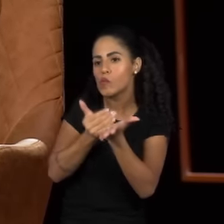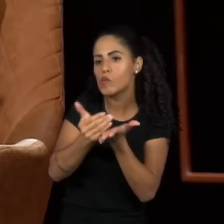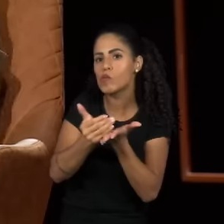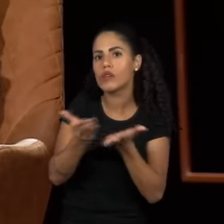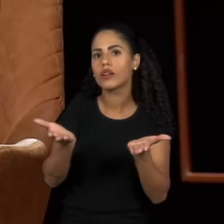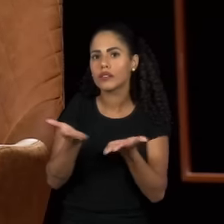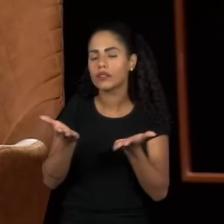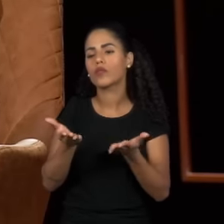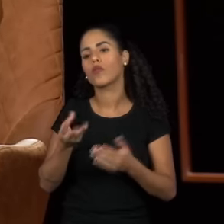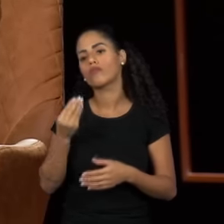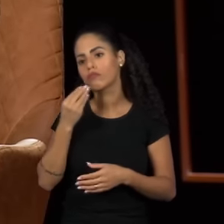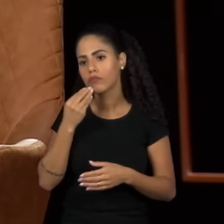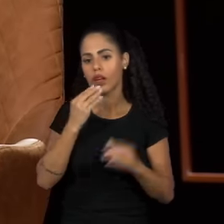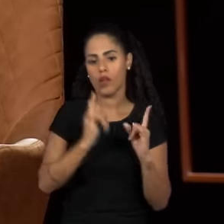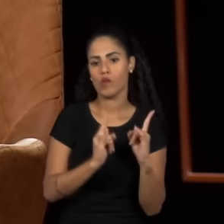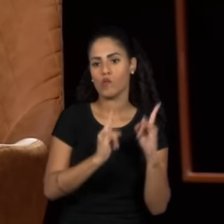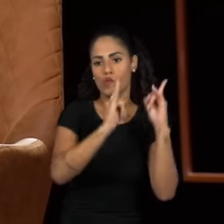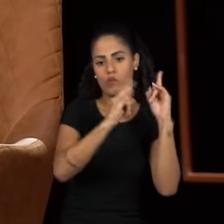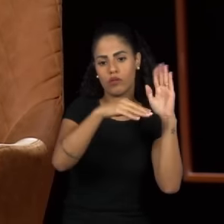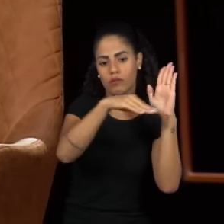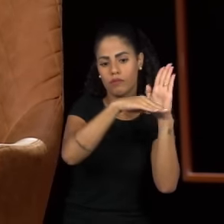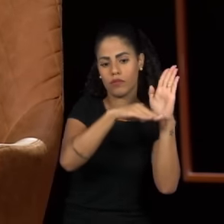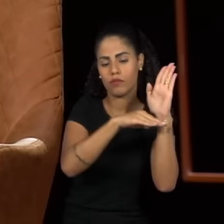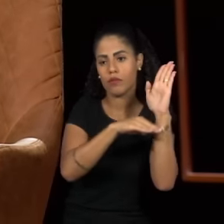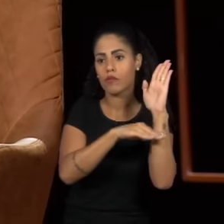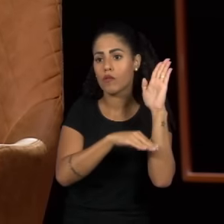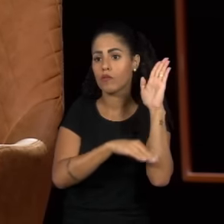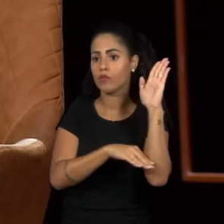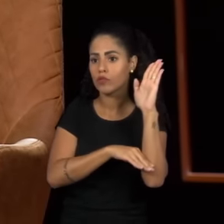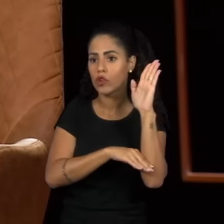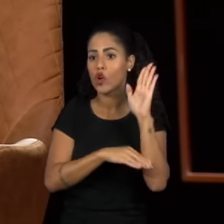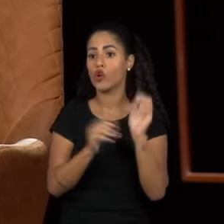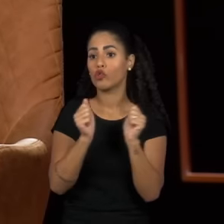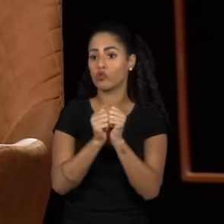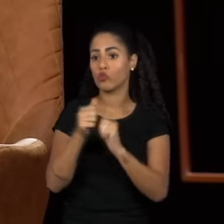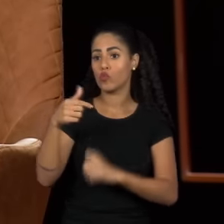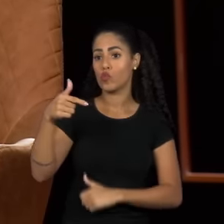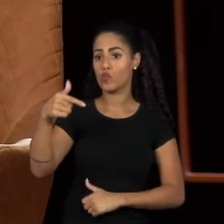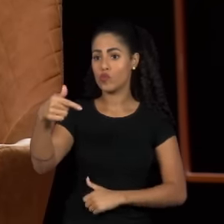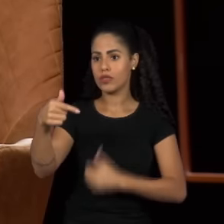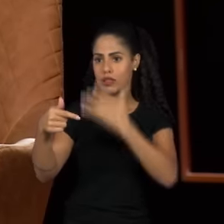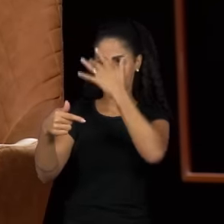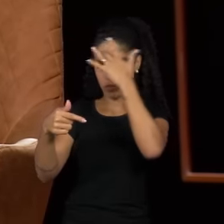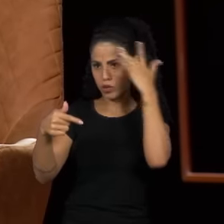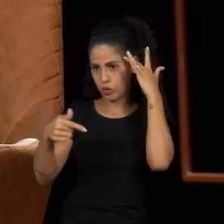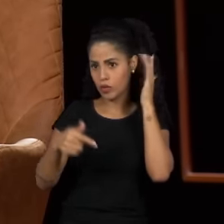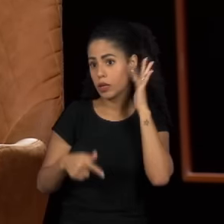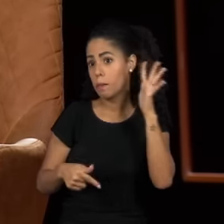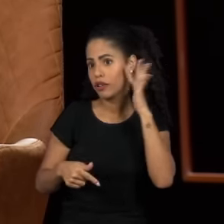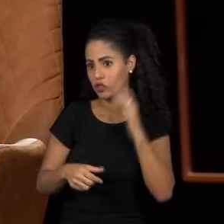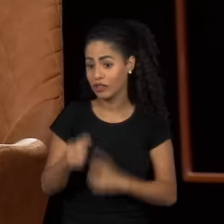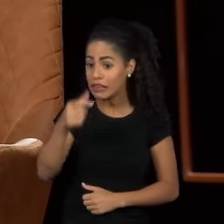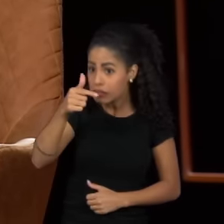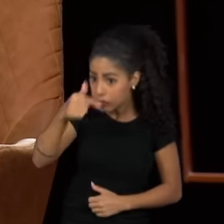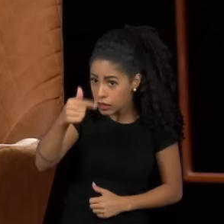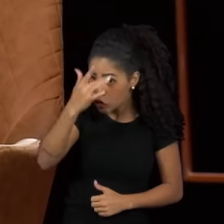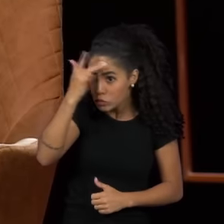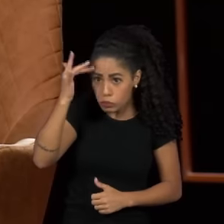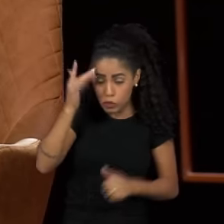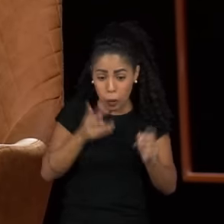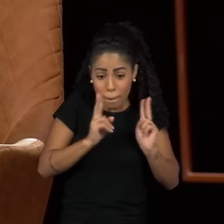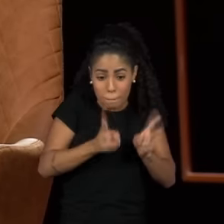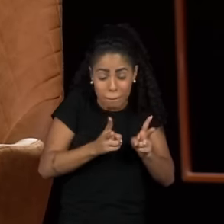a dividir um apartamento. Era um apartamento de 1 quarto com 7 pessoas, você pode imaginar. Era um